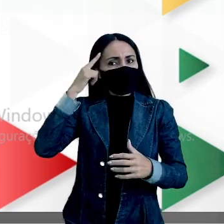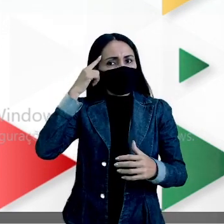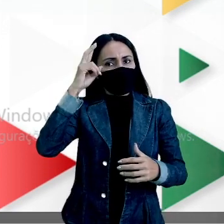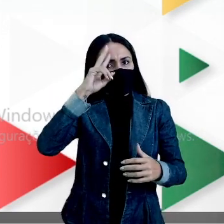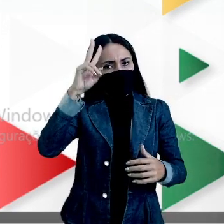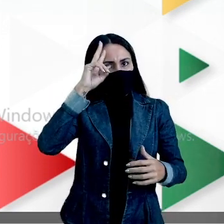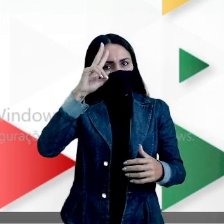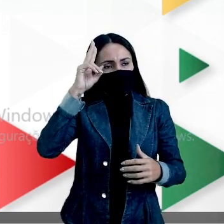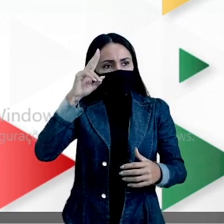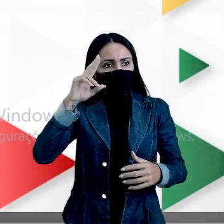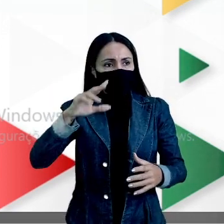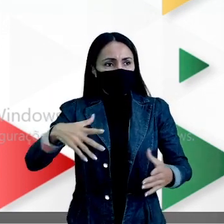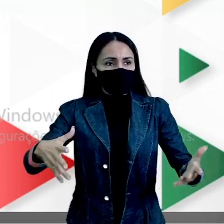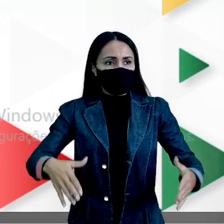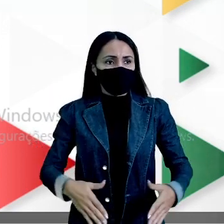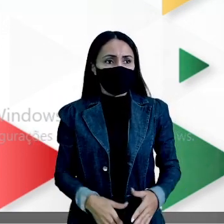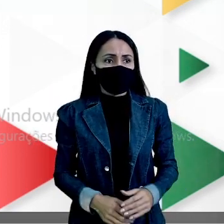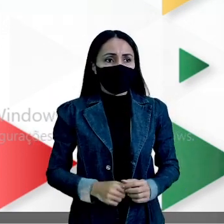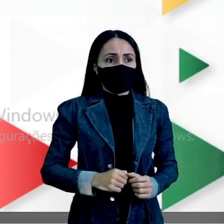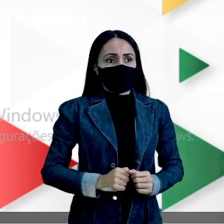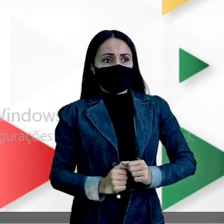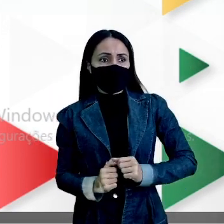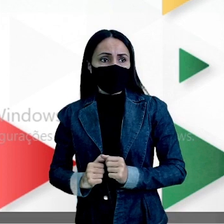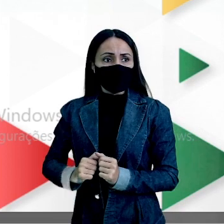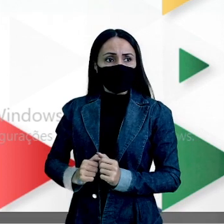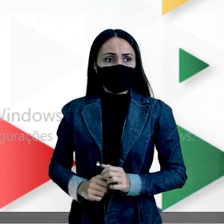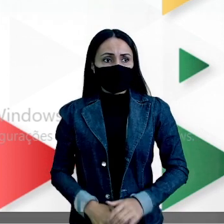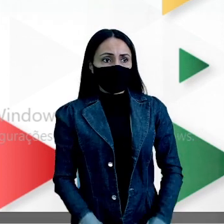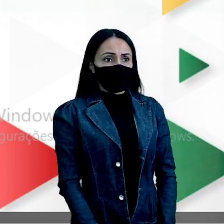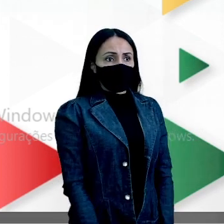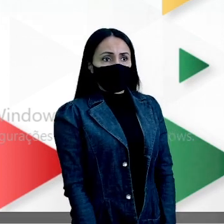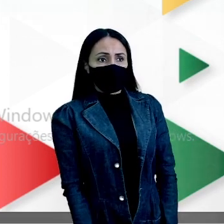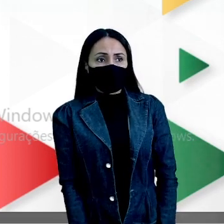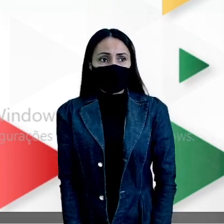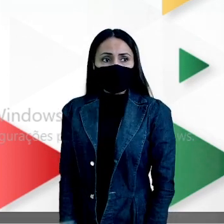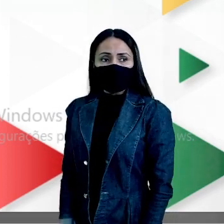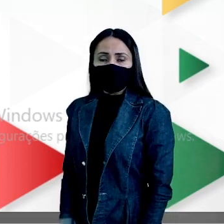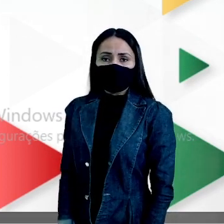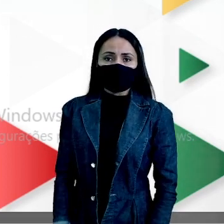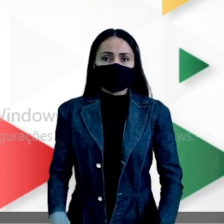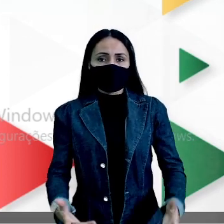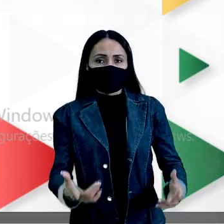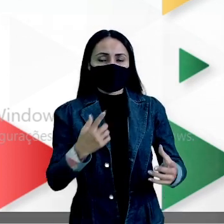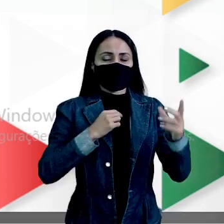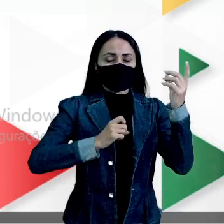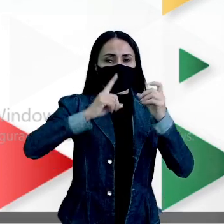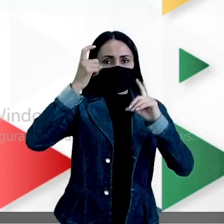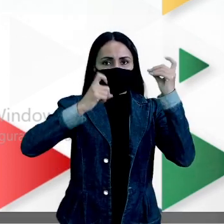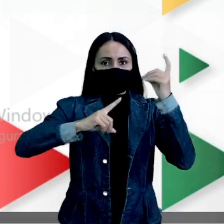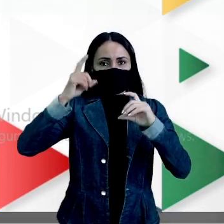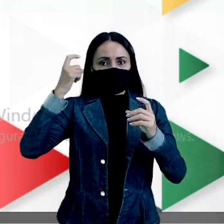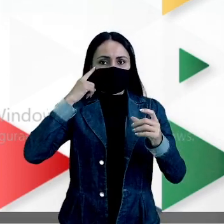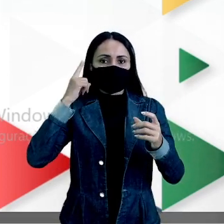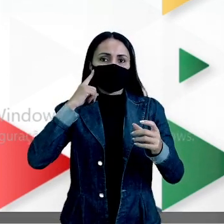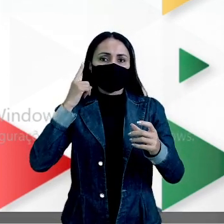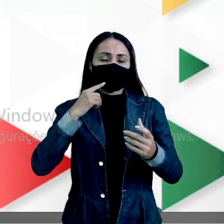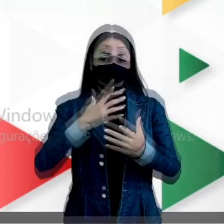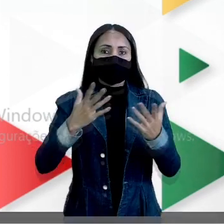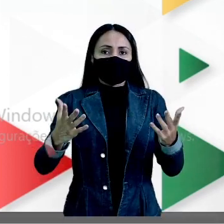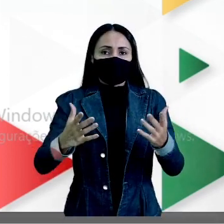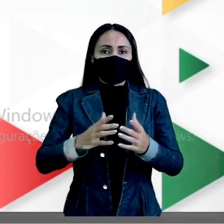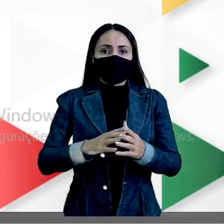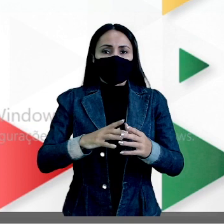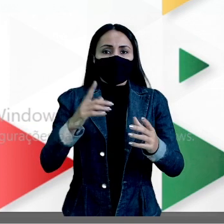do Homem da Meia-Noite, que diz justamente, é o homem da meia-noite que vem vestindo fraque e colete,